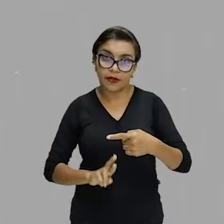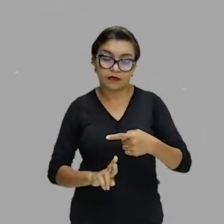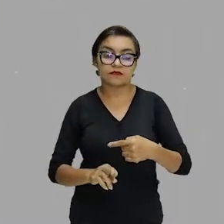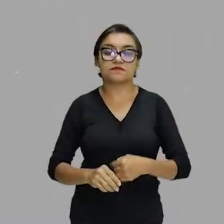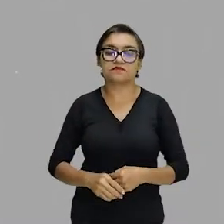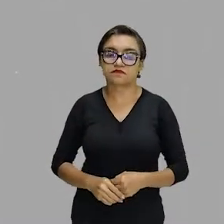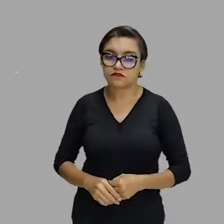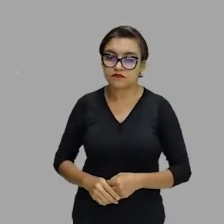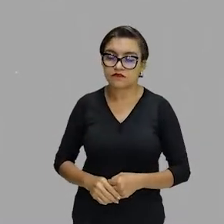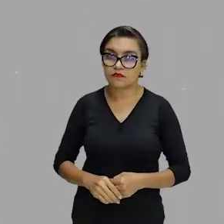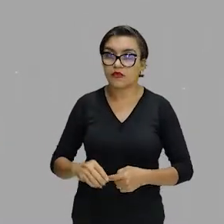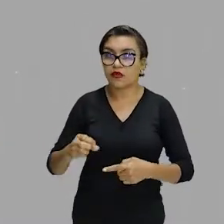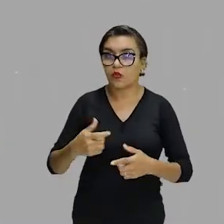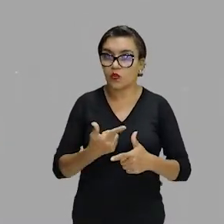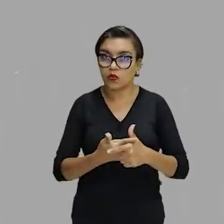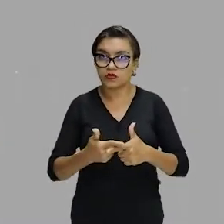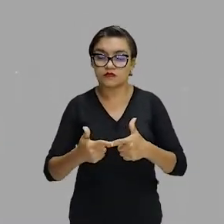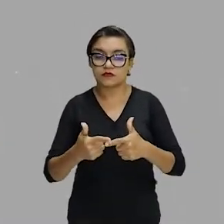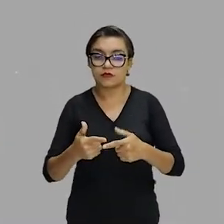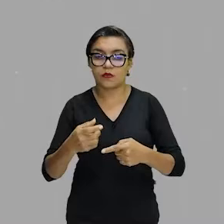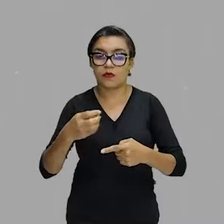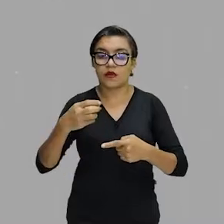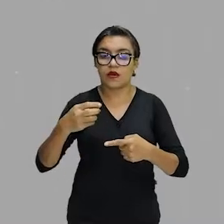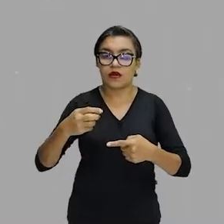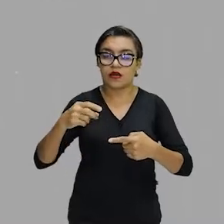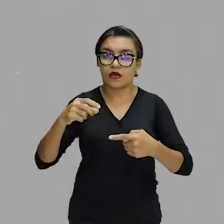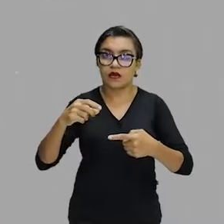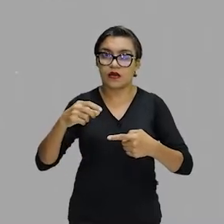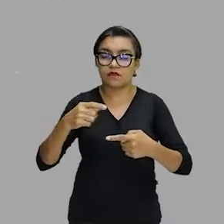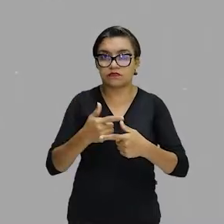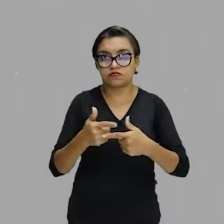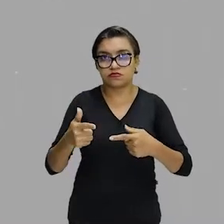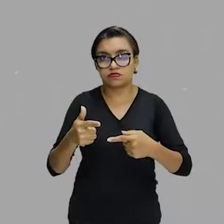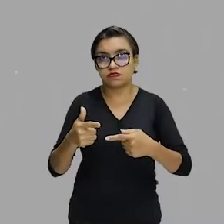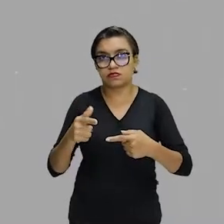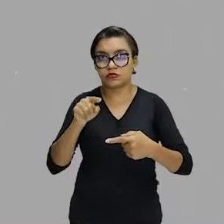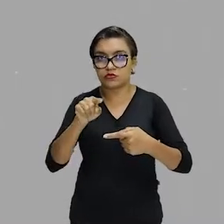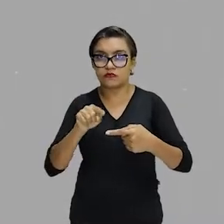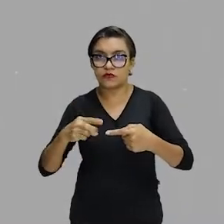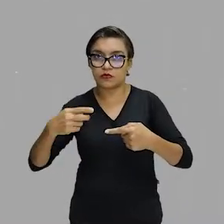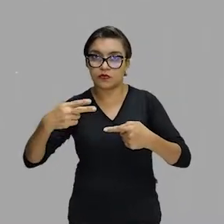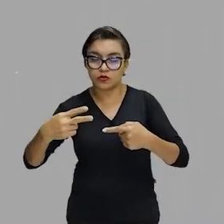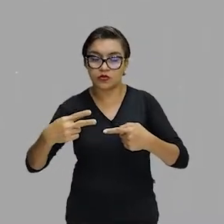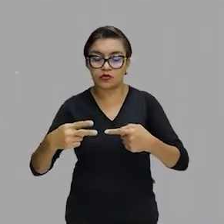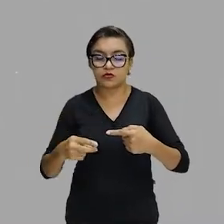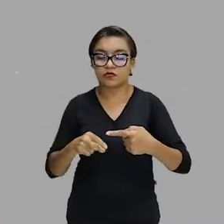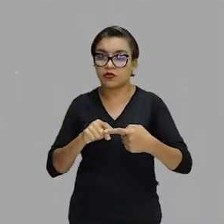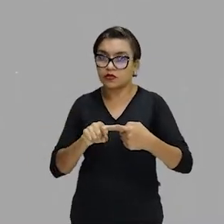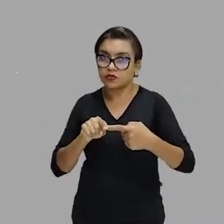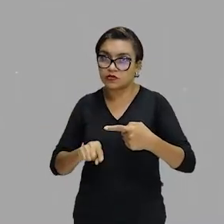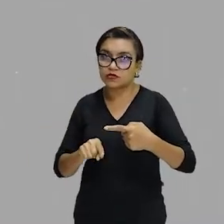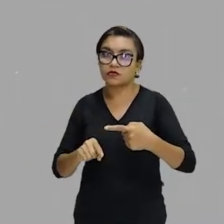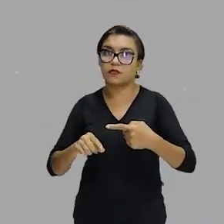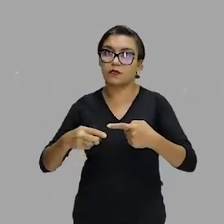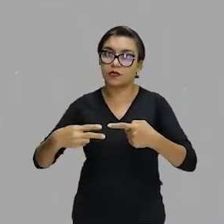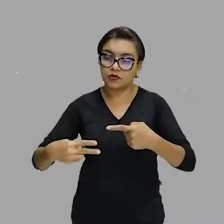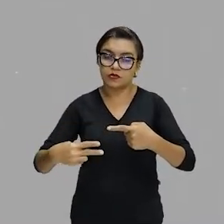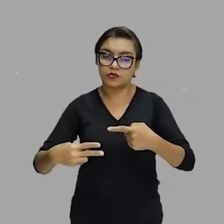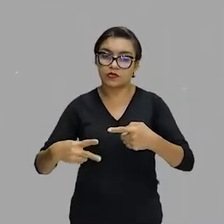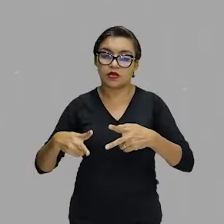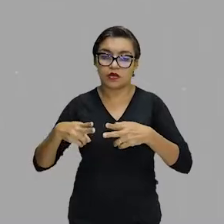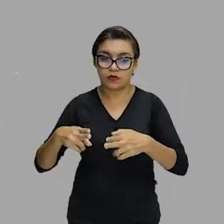a divisão por 2, tanto do numerador quanto do denominador. 4 dividido por 2 dá 2, 10 dividido por 2 dá